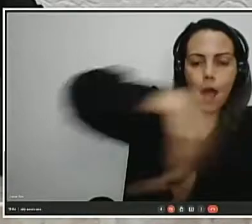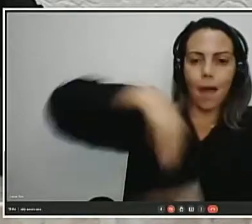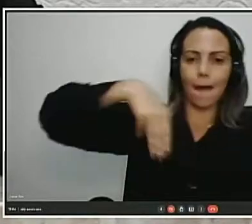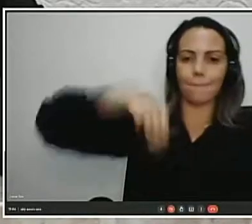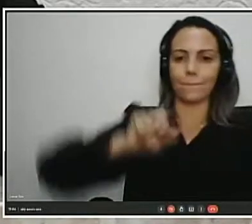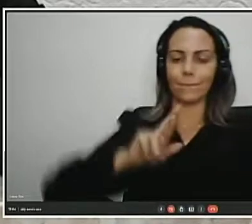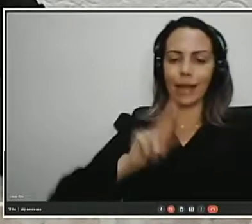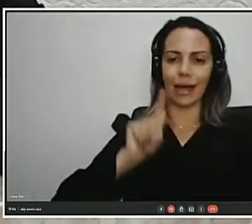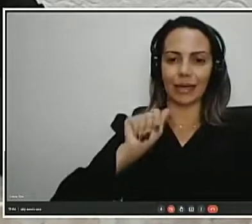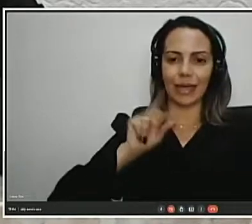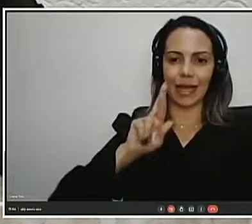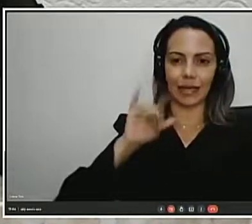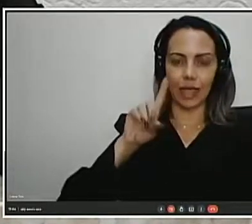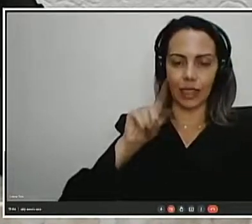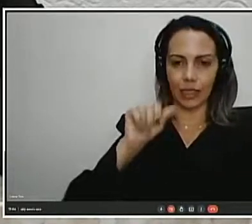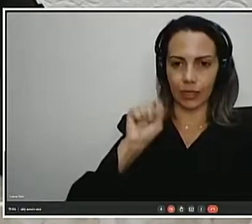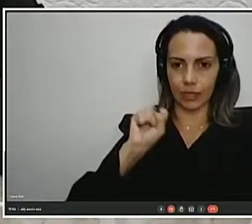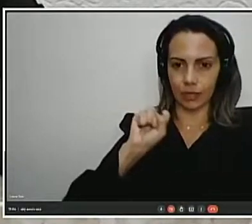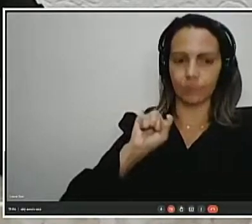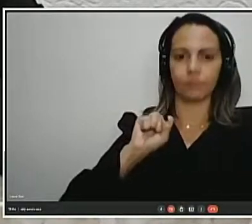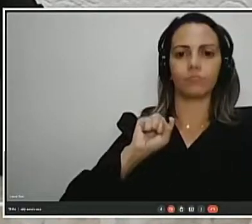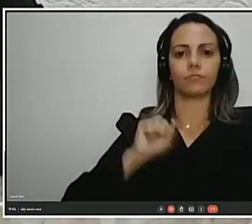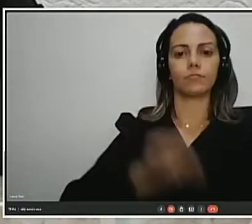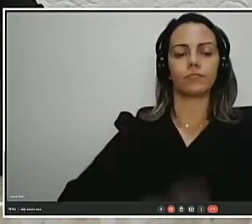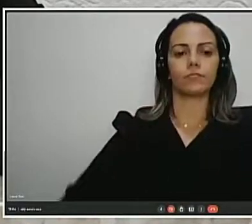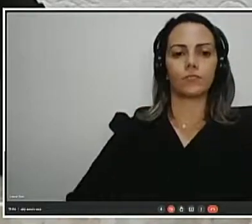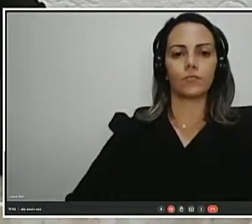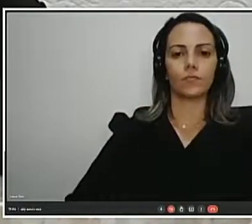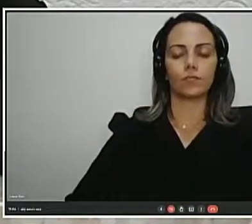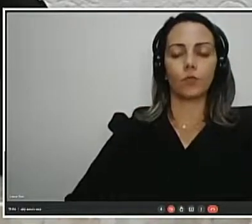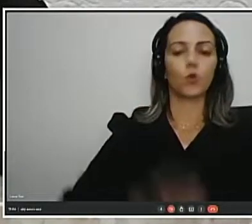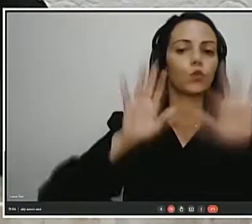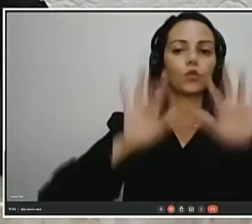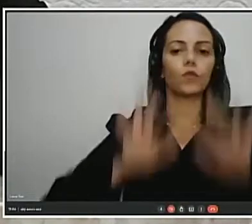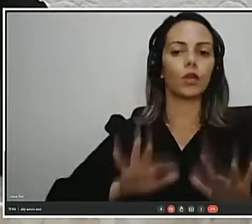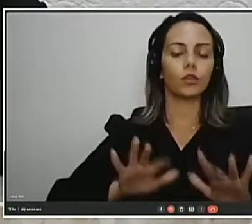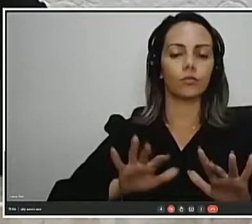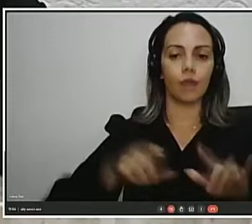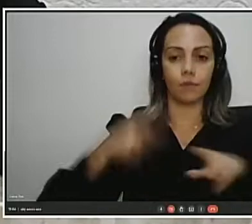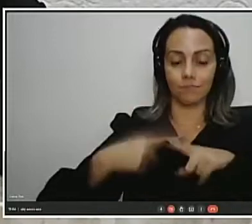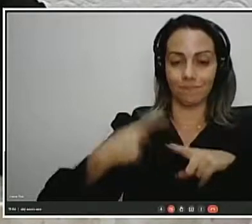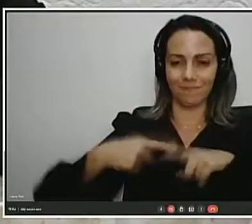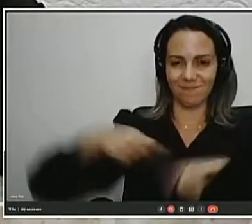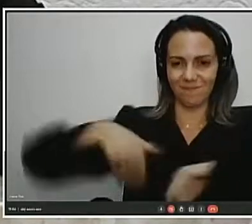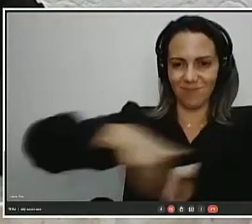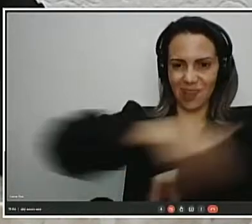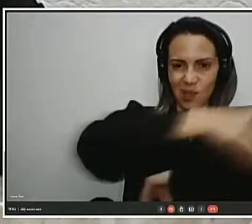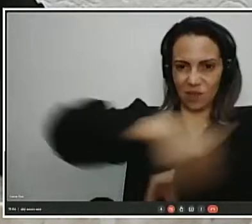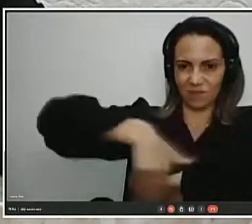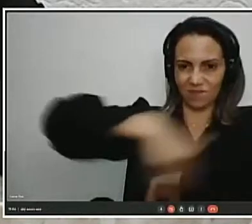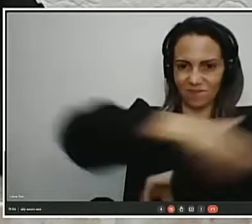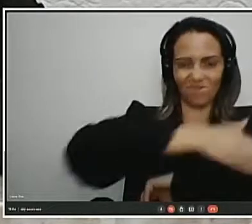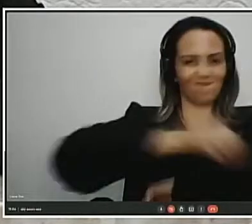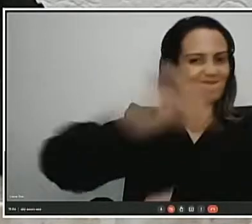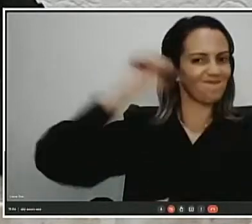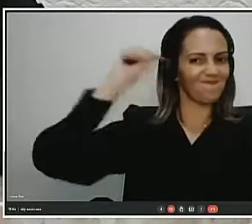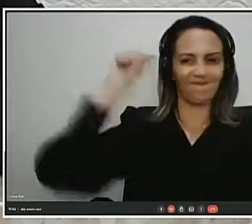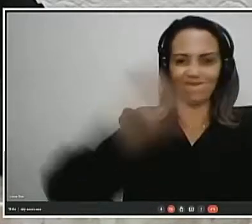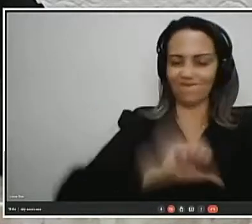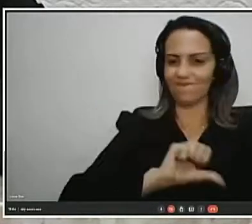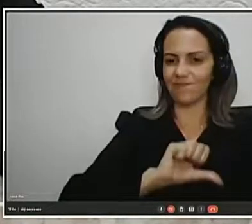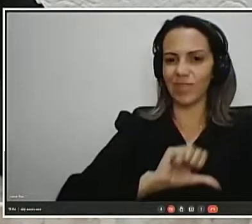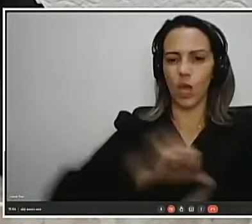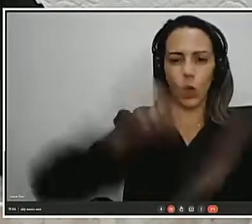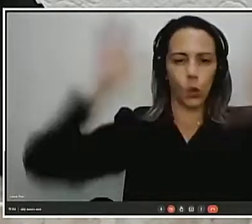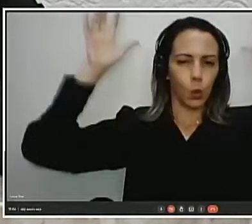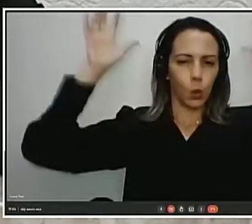Jardim Roseira, em nosso município. Justificativa: estas ruas se encontram em péssimas condições e com as chuvas